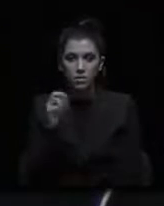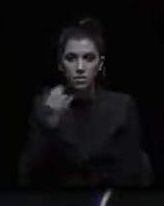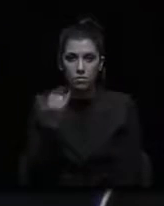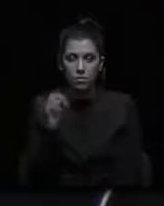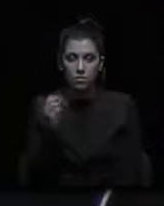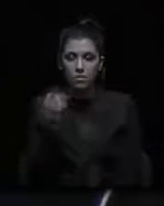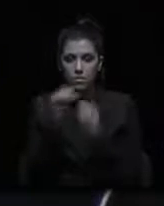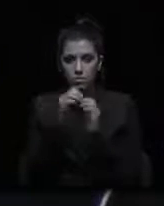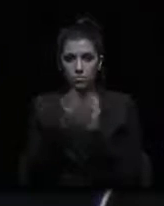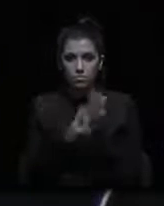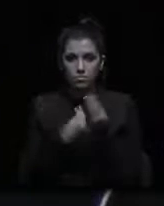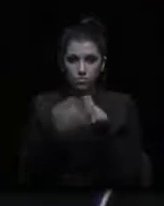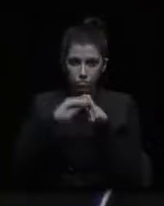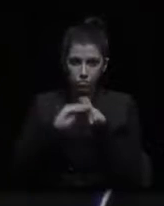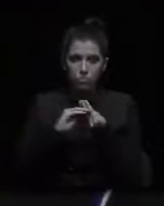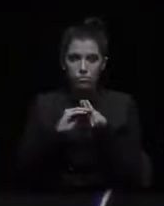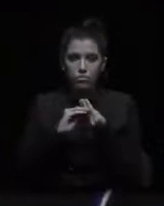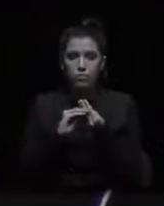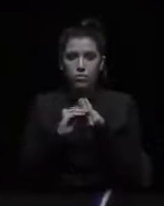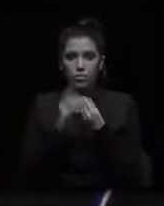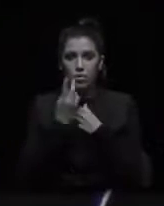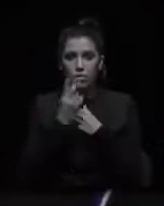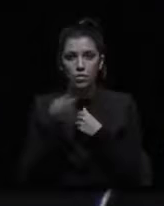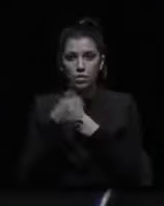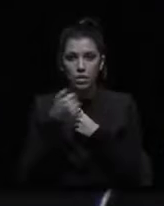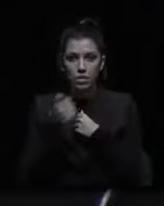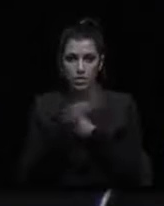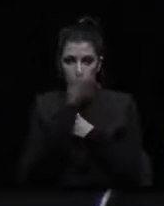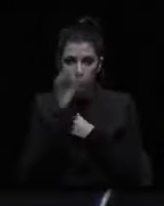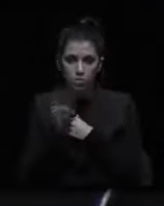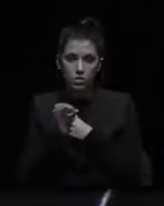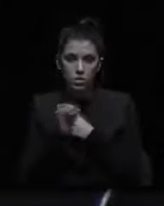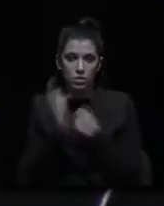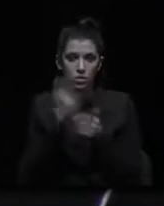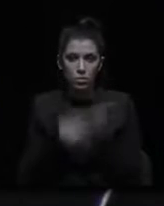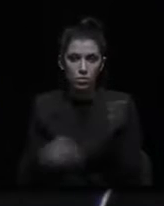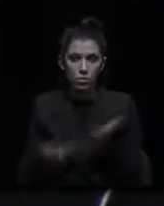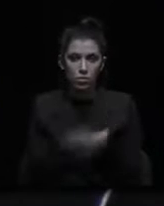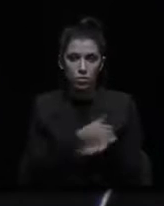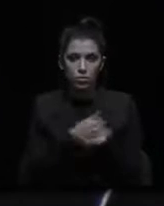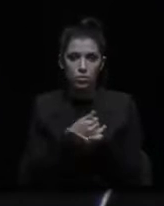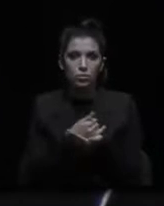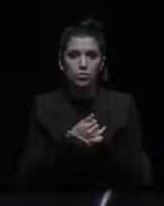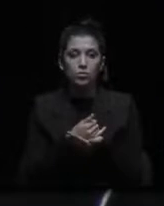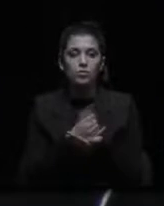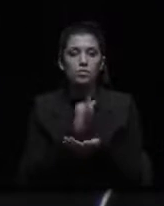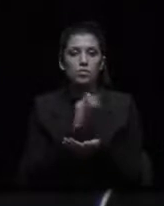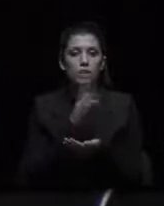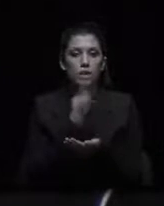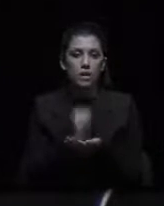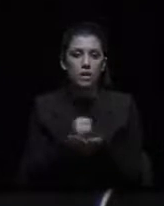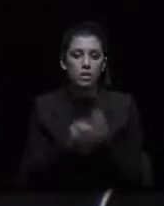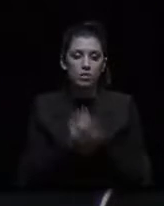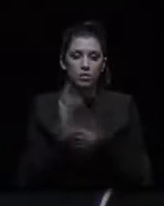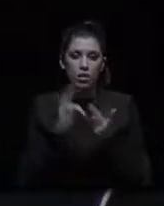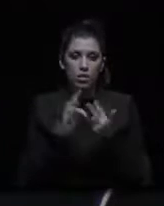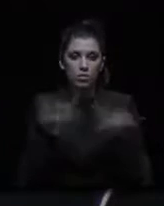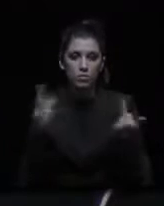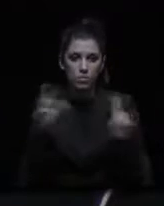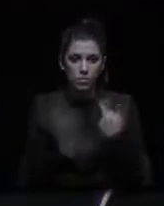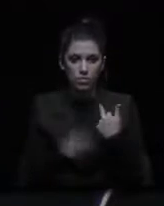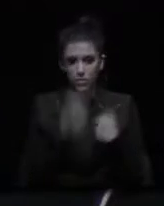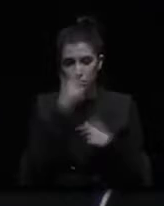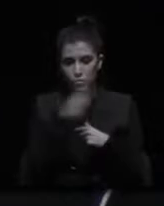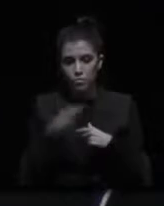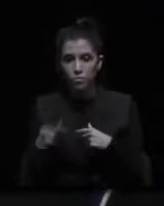de 1,5% sobre o lucro tributável sujeito e não isento de imposto sobre o rendimento das pessoas coletivas gerado no município de Lisboa para os